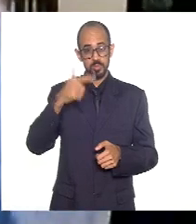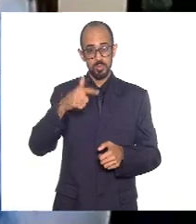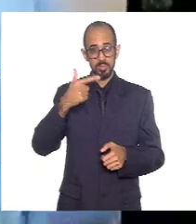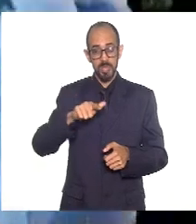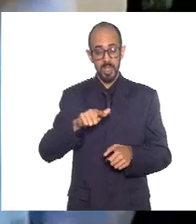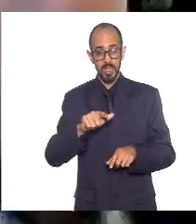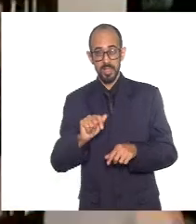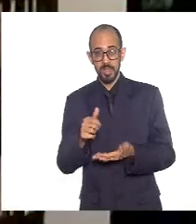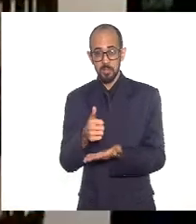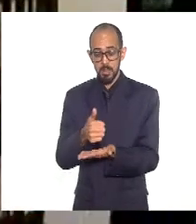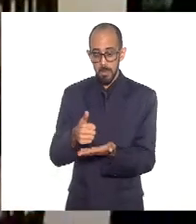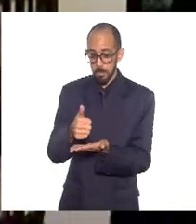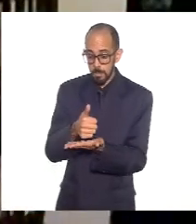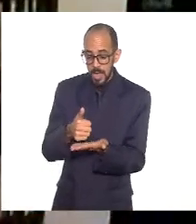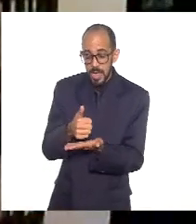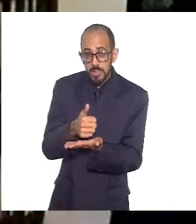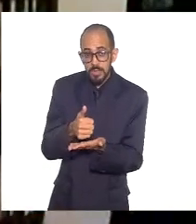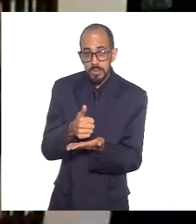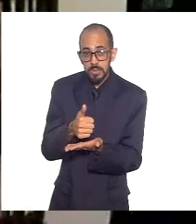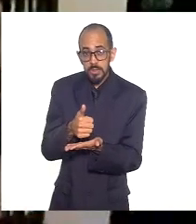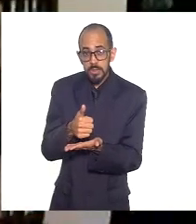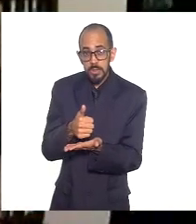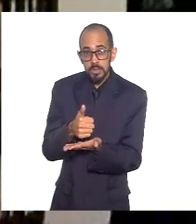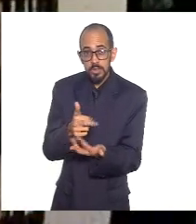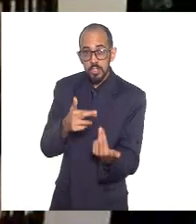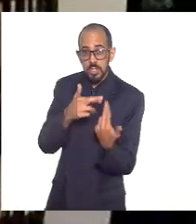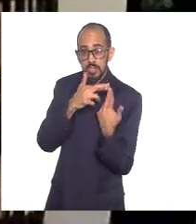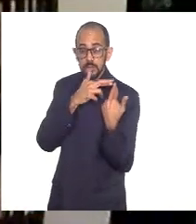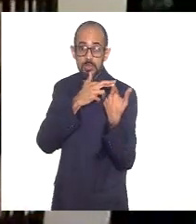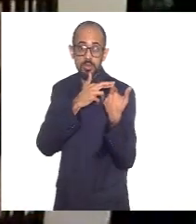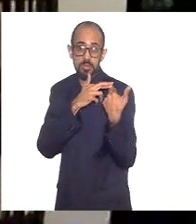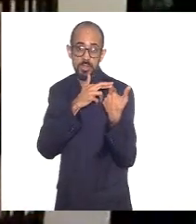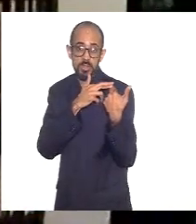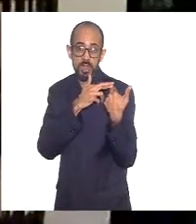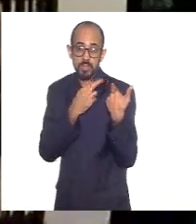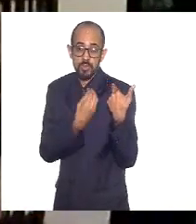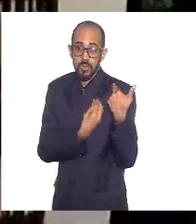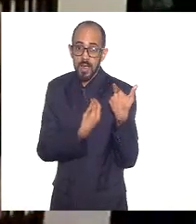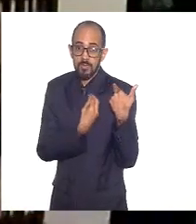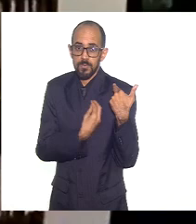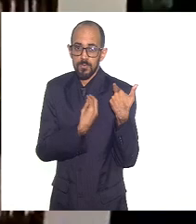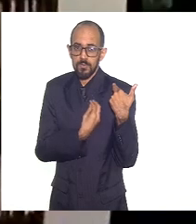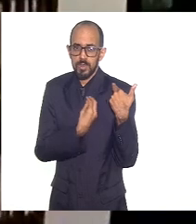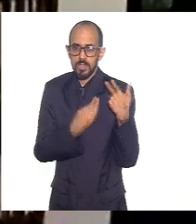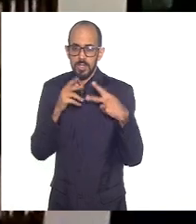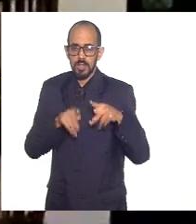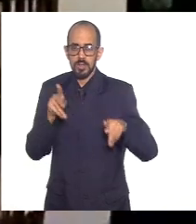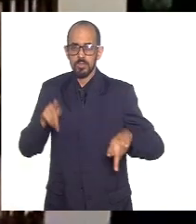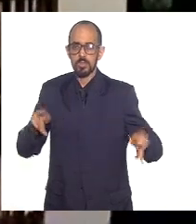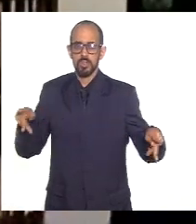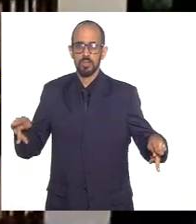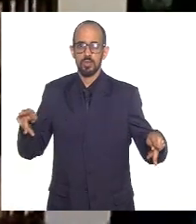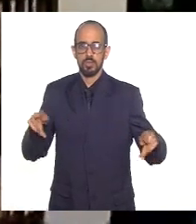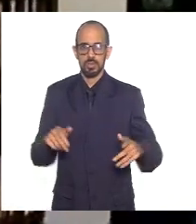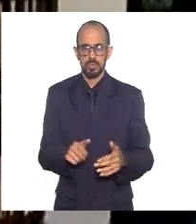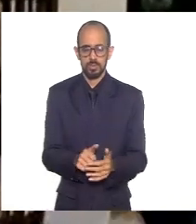o mínimo de compromisso com a vida das pessoas acima de tudo.